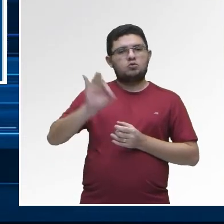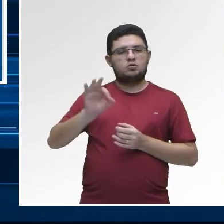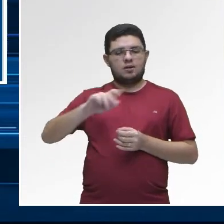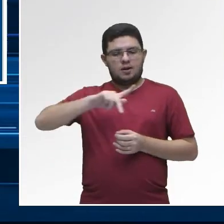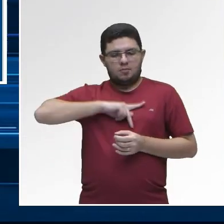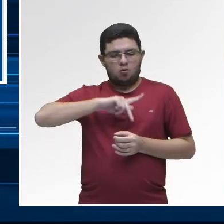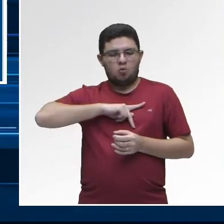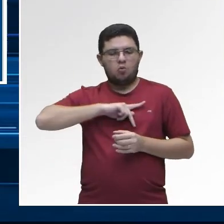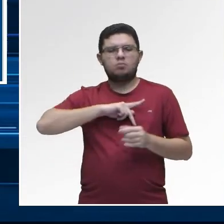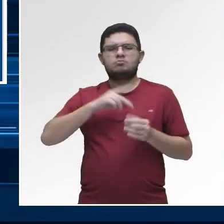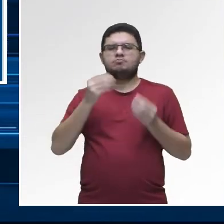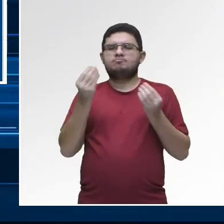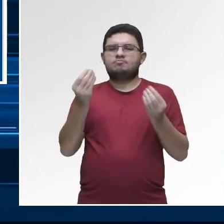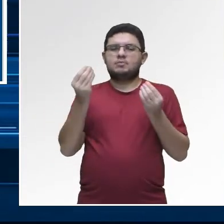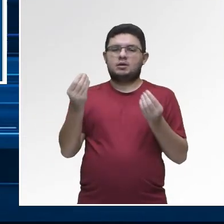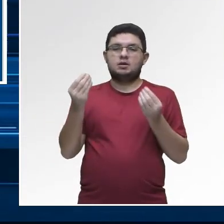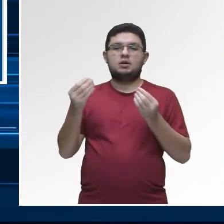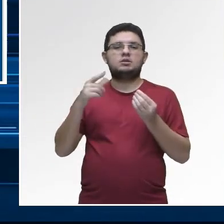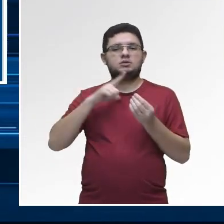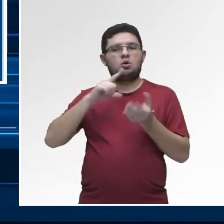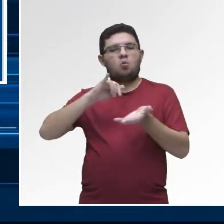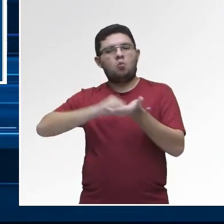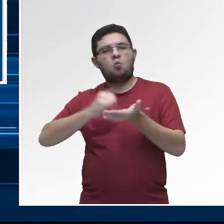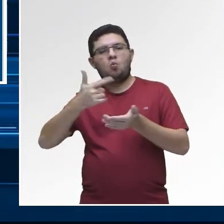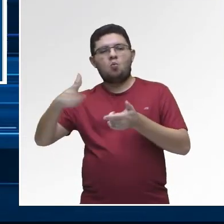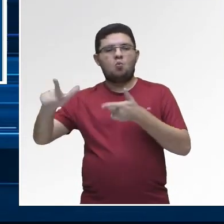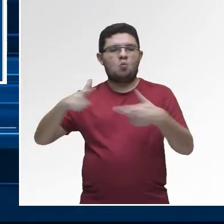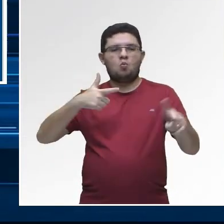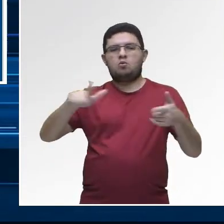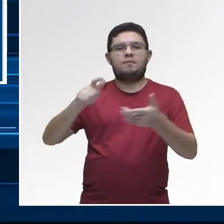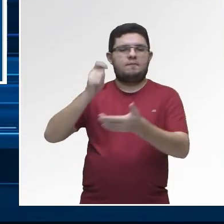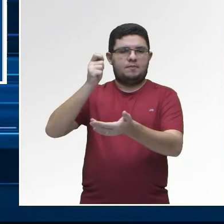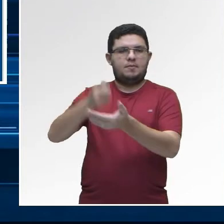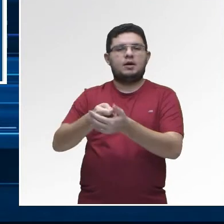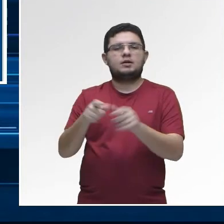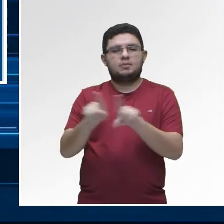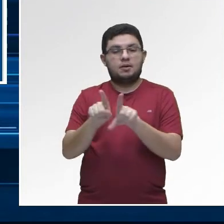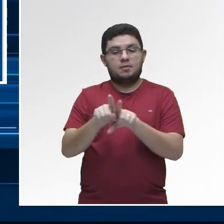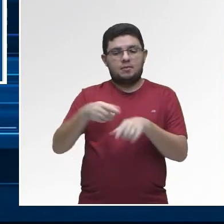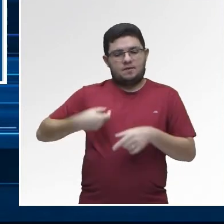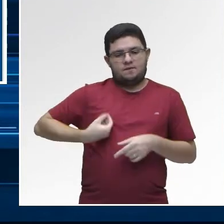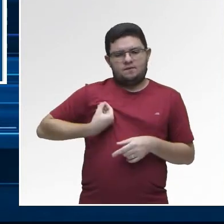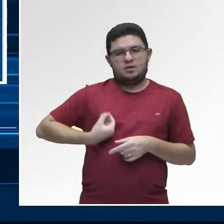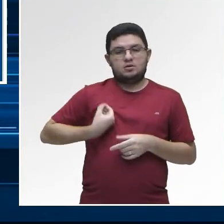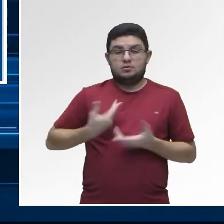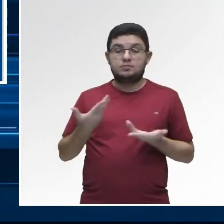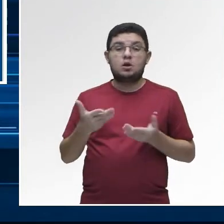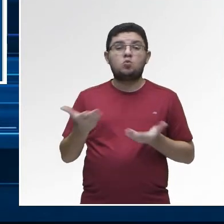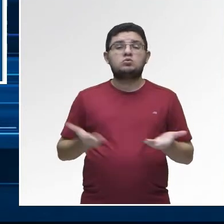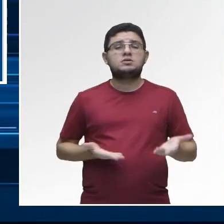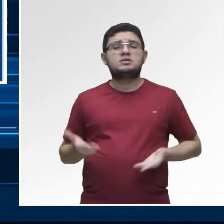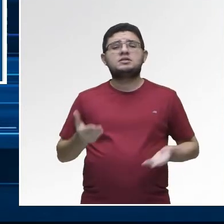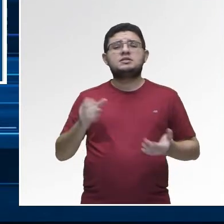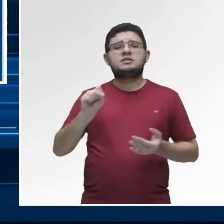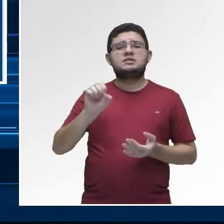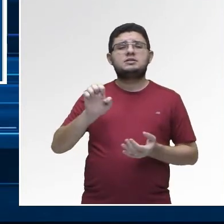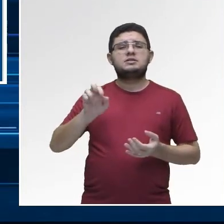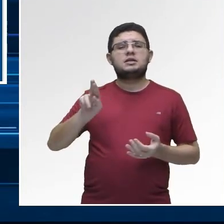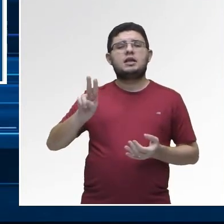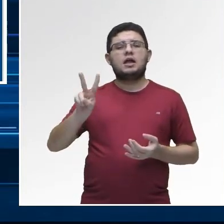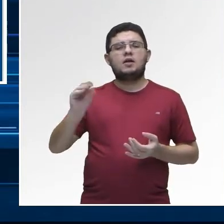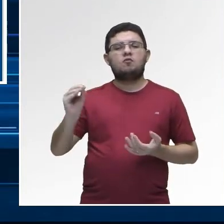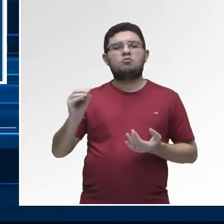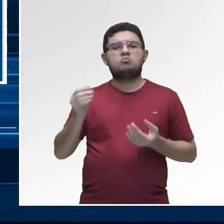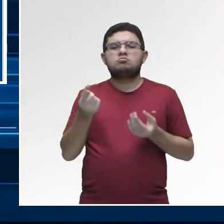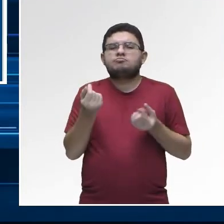outros impostos e para a sua subsistência. Então, na realidade, o que ficava para o servo? Praticamente nada,